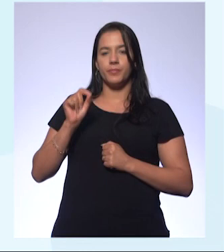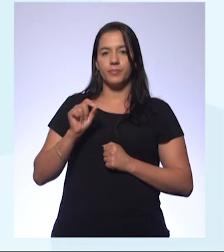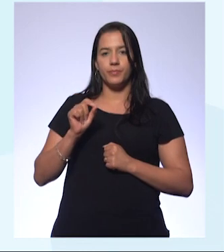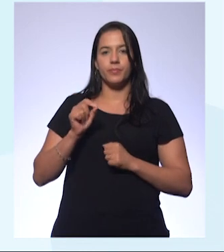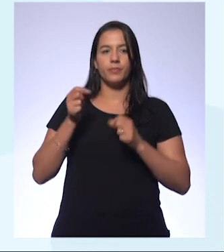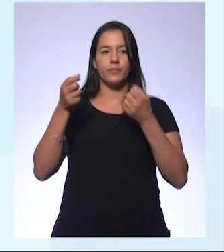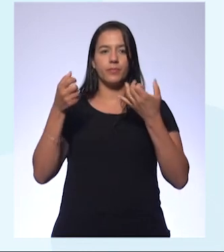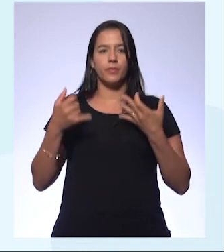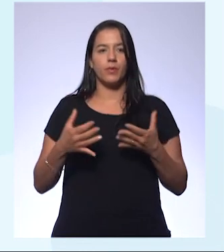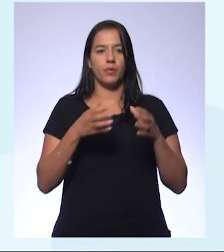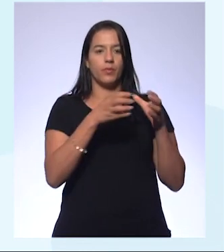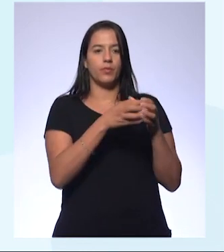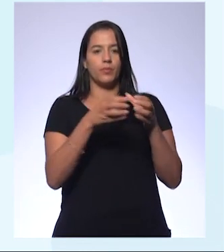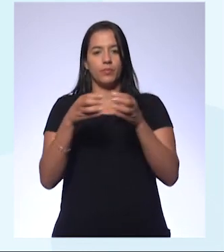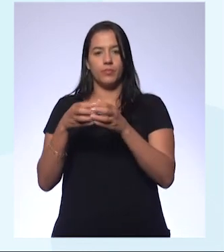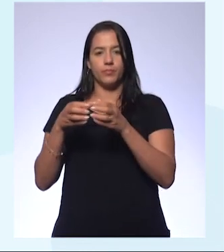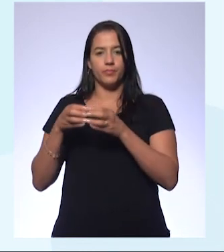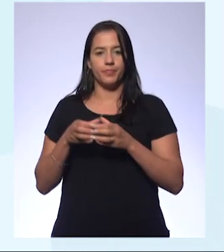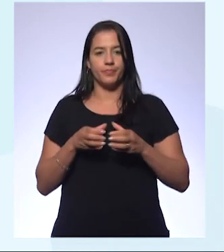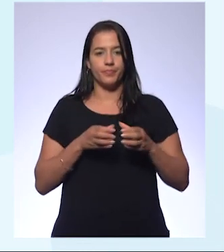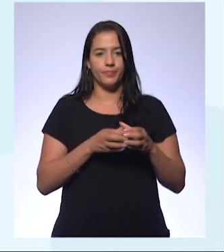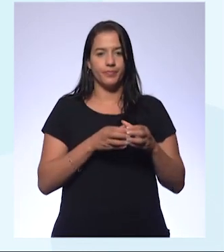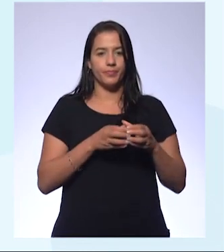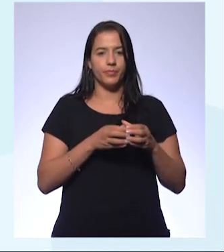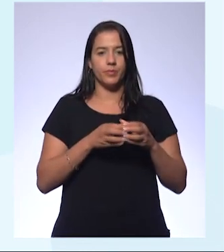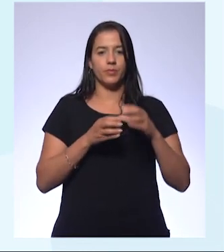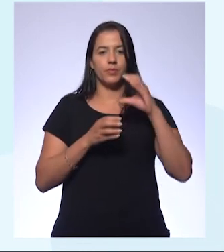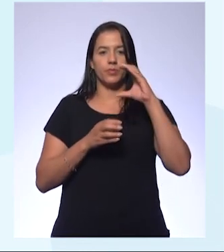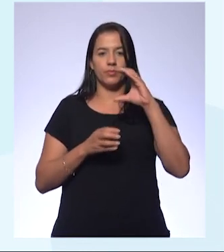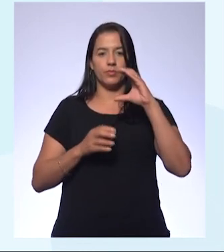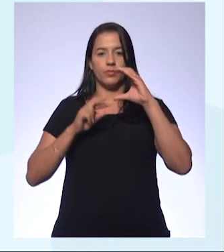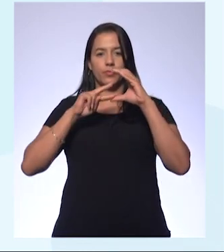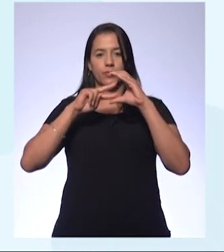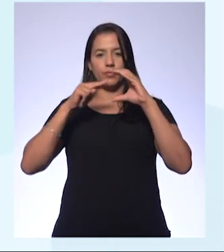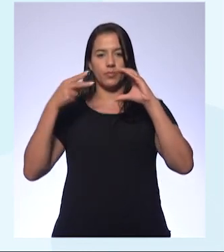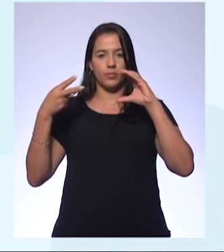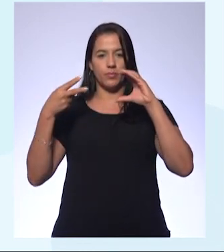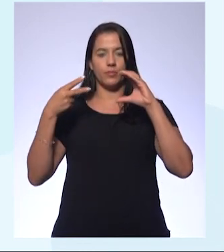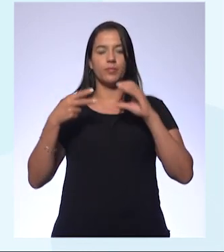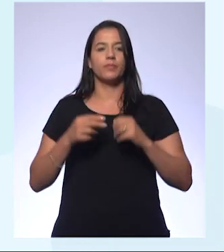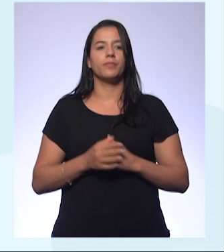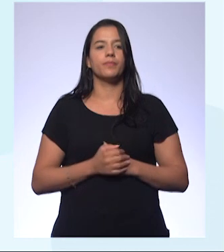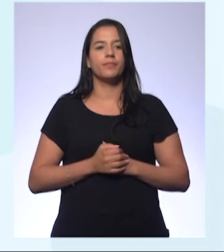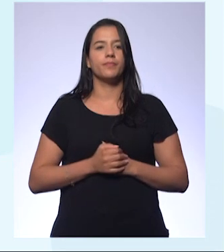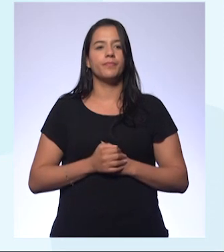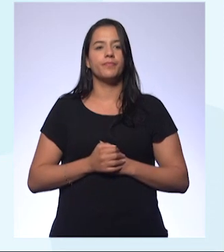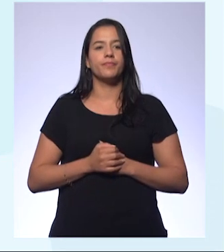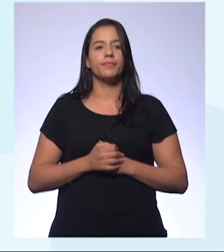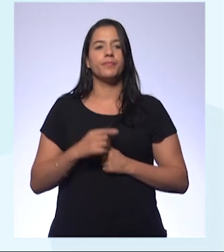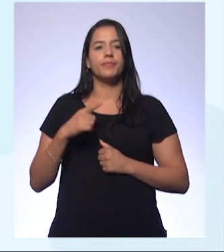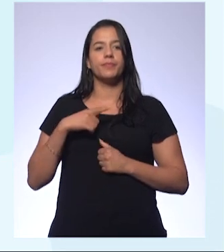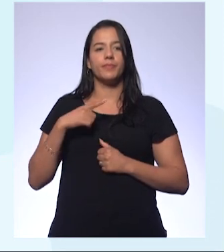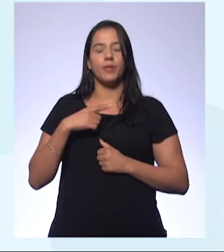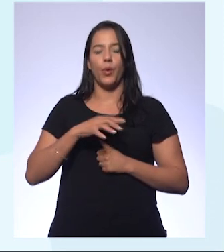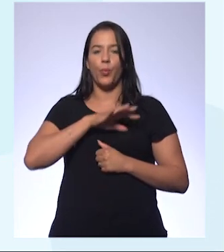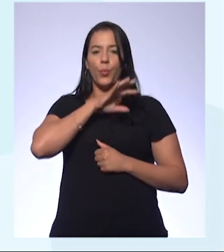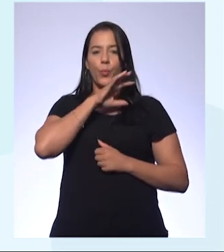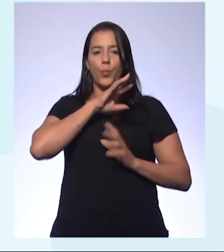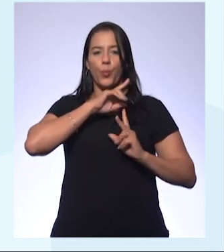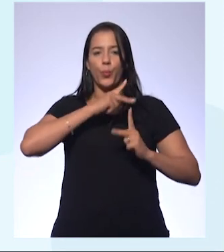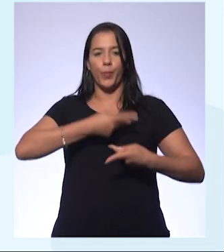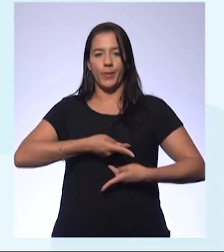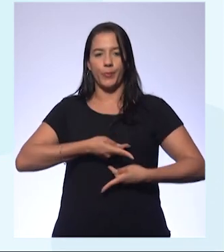é um conjunto cromossômico, né? De uma determinada espécie. Então, aqui a gente tem o cariótipo humano, certo?